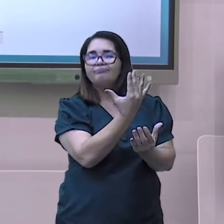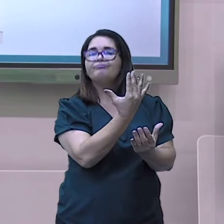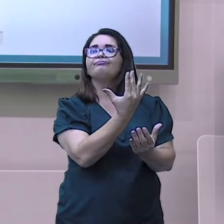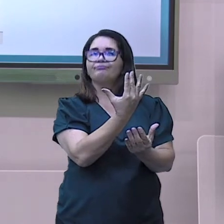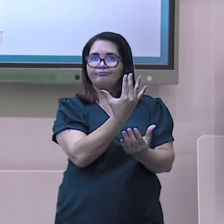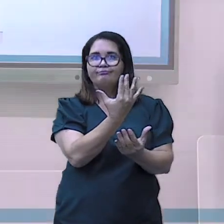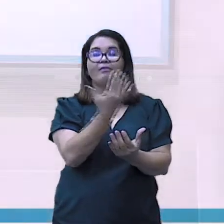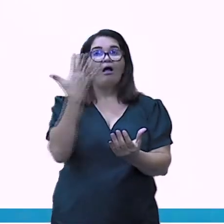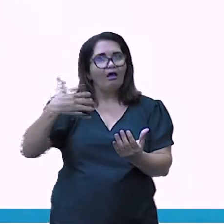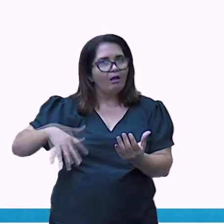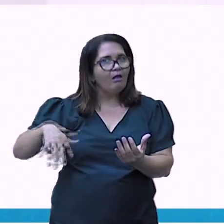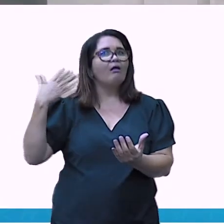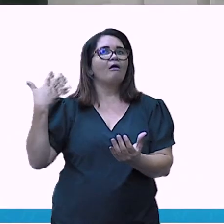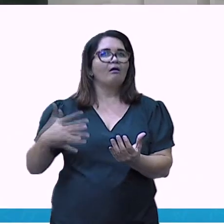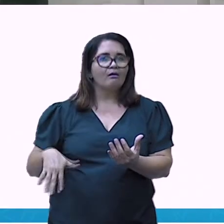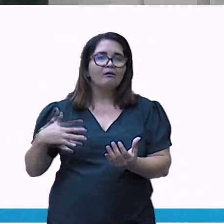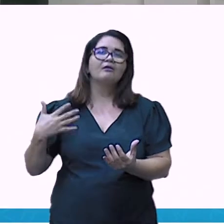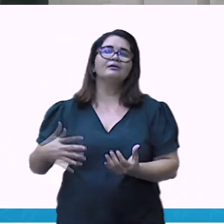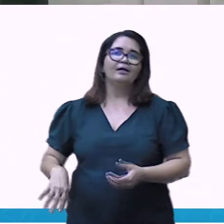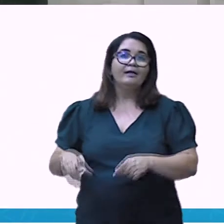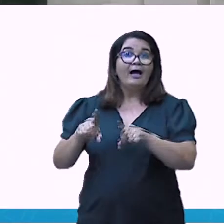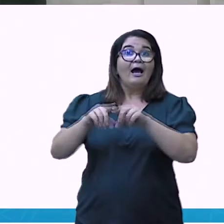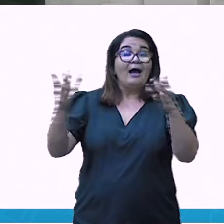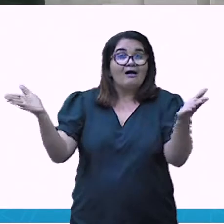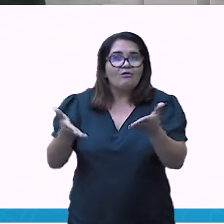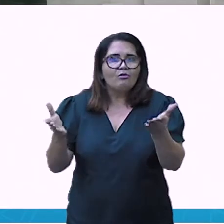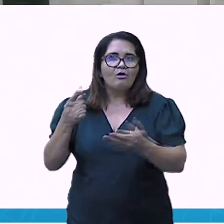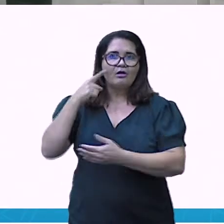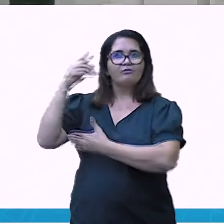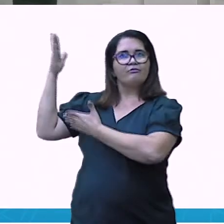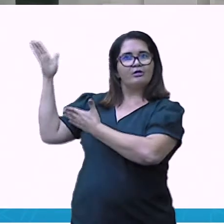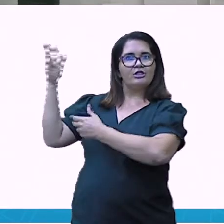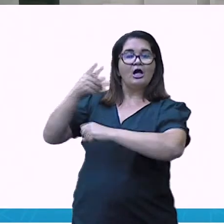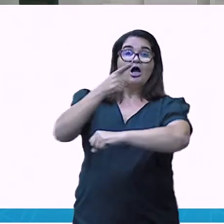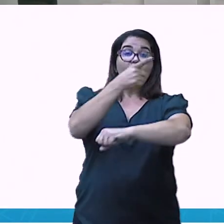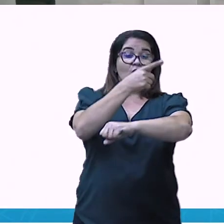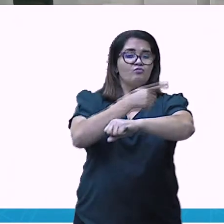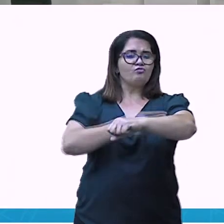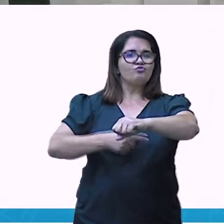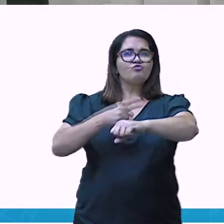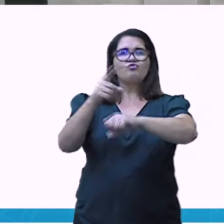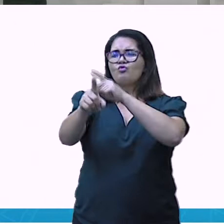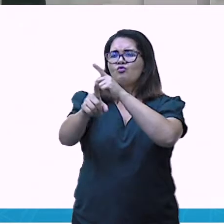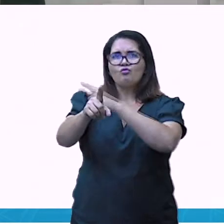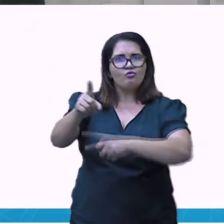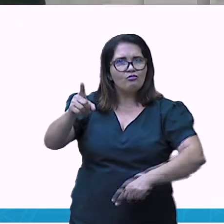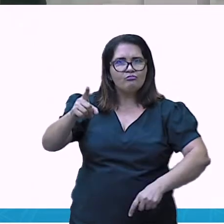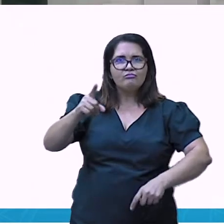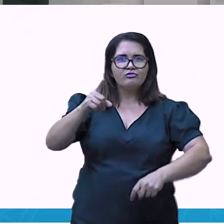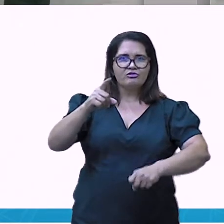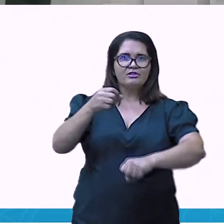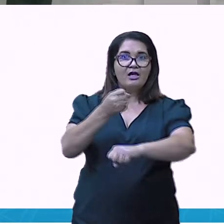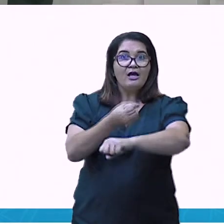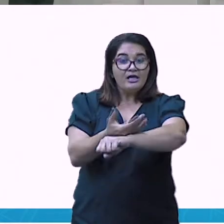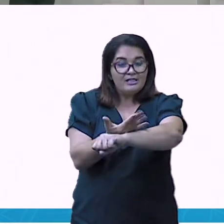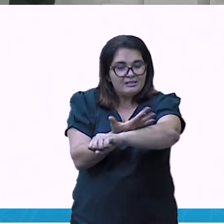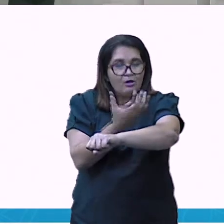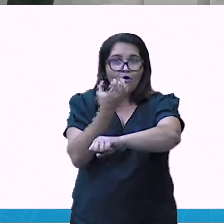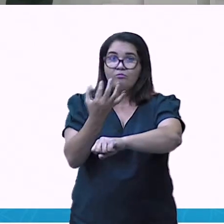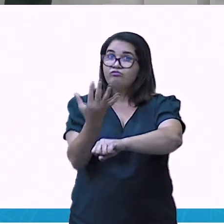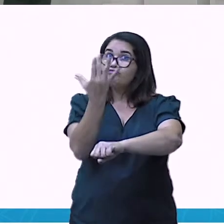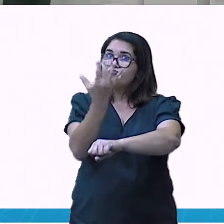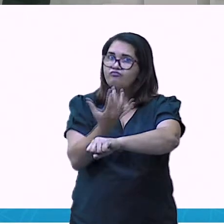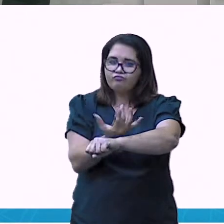Já aqui na parte de cortes e queimaduras, a cozinha, ela é considerada o